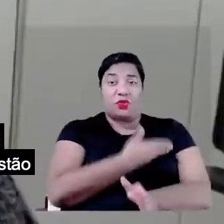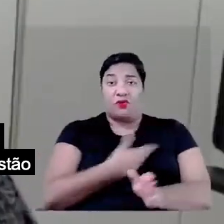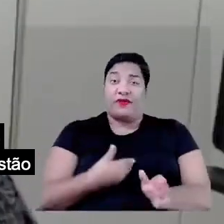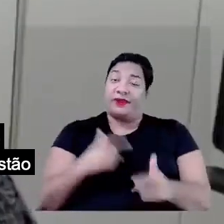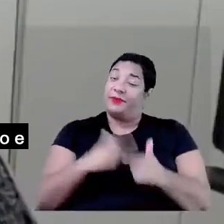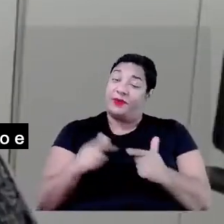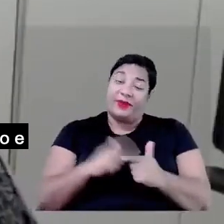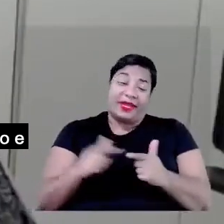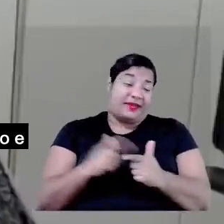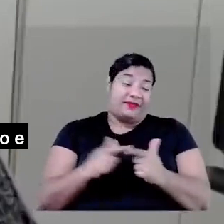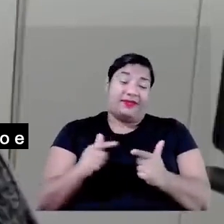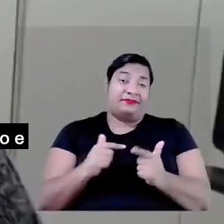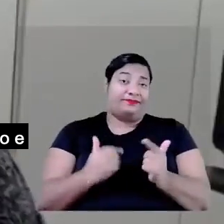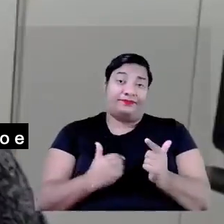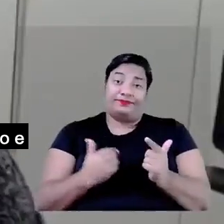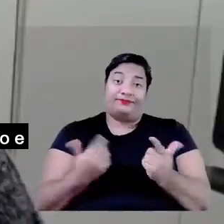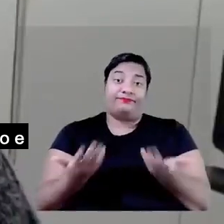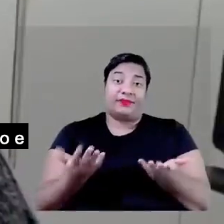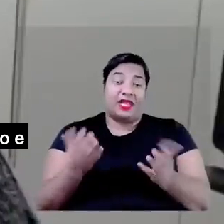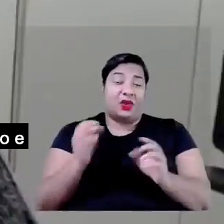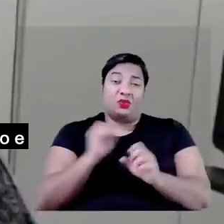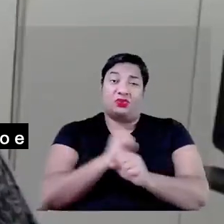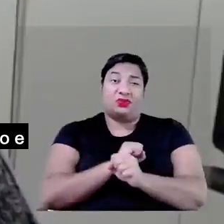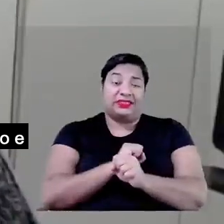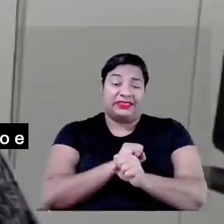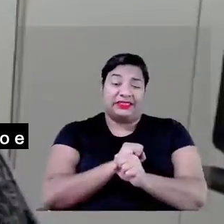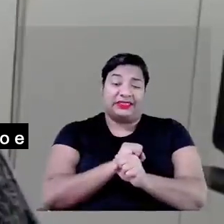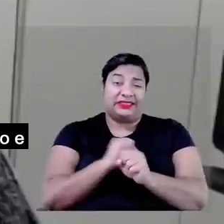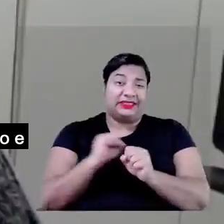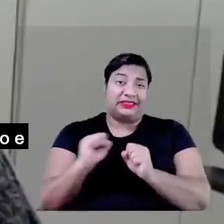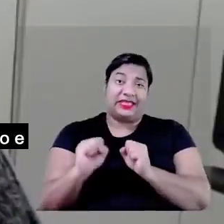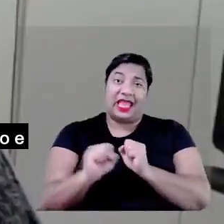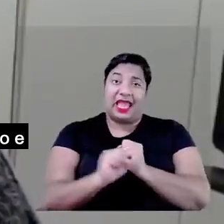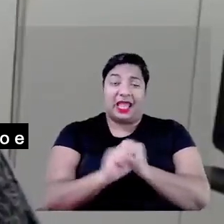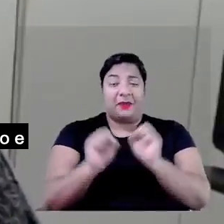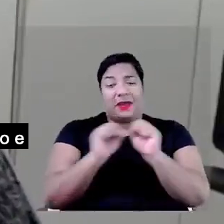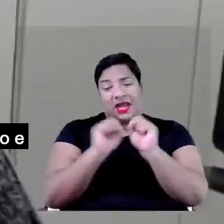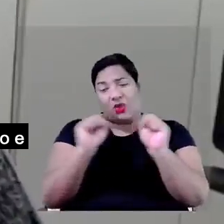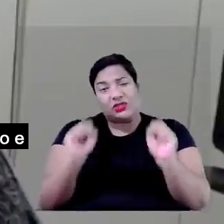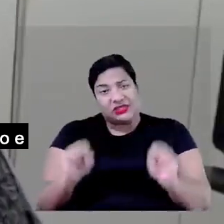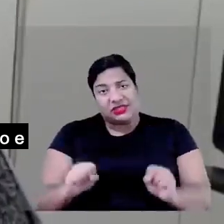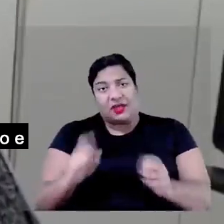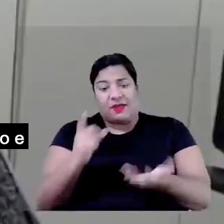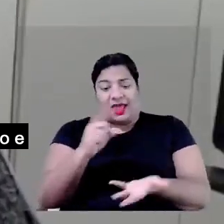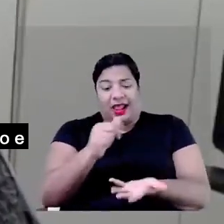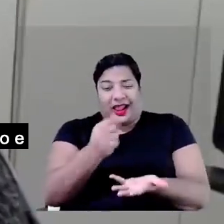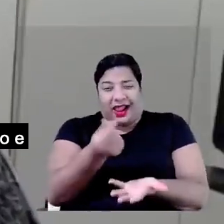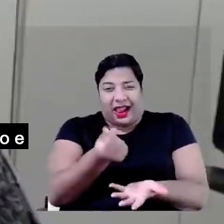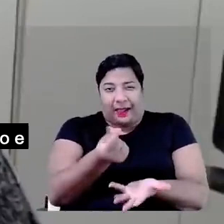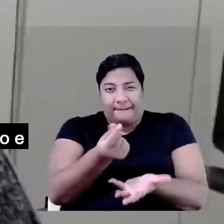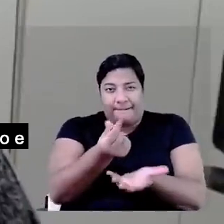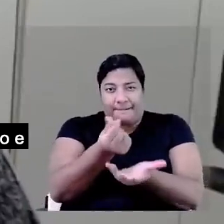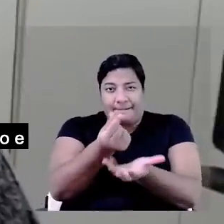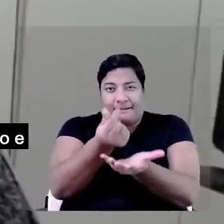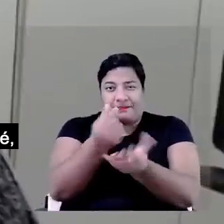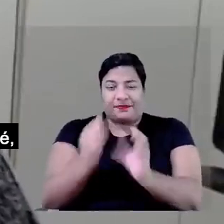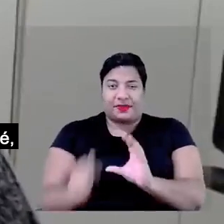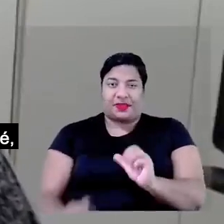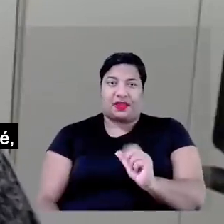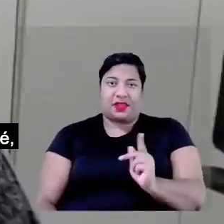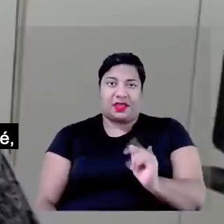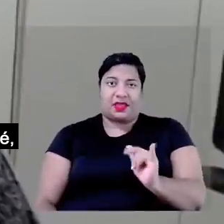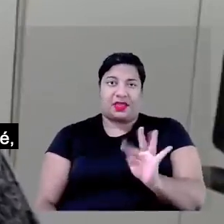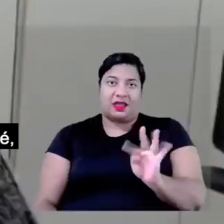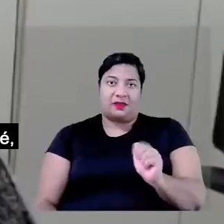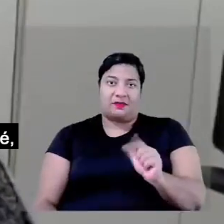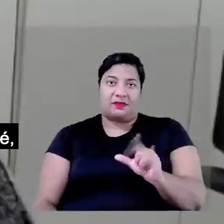Relacionadas a essa questão do sistema capitalista mesmo, né? Que quer o microgerenciamento e acha que as pessoas não vão produzir se elas estiverem trabalhando